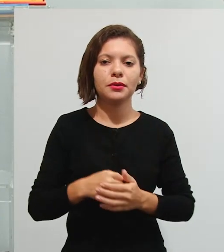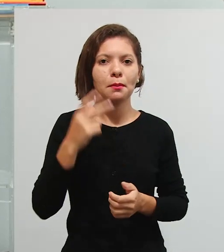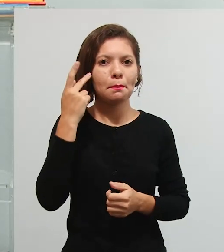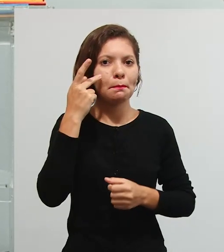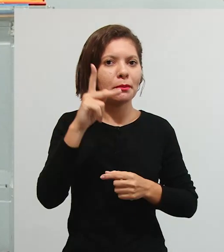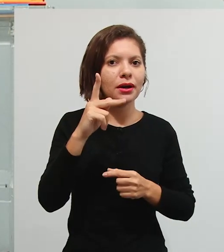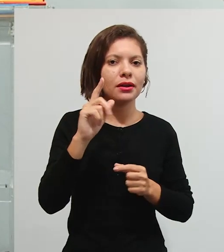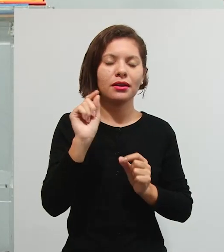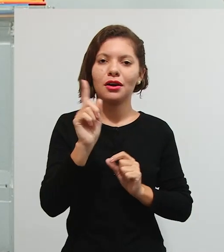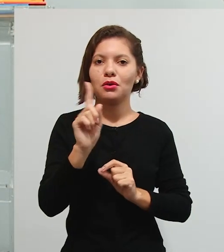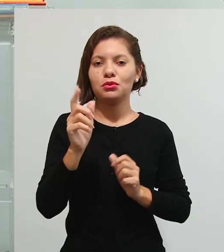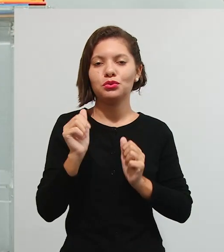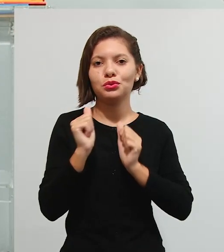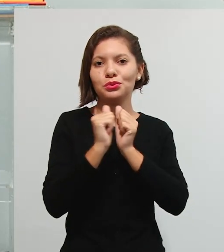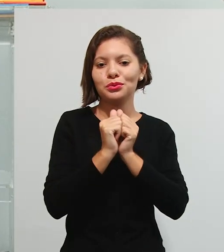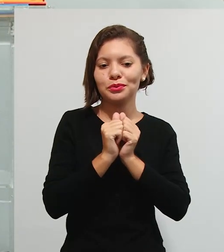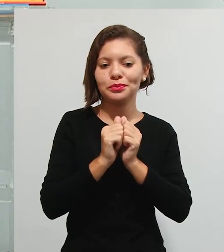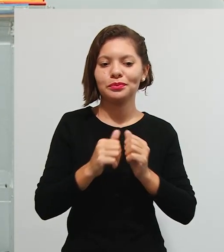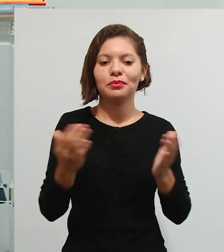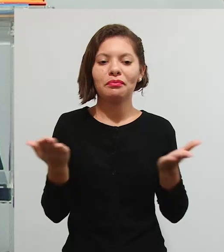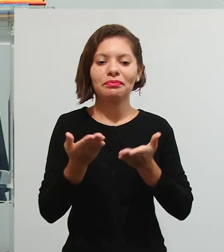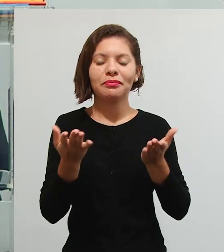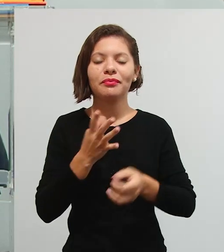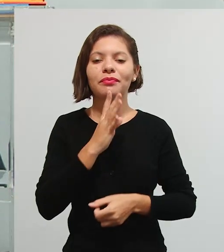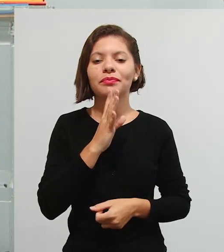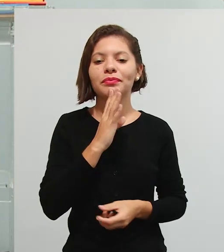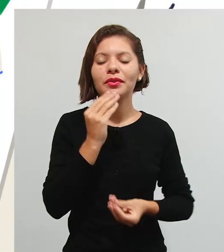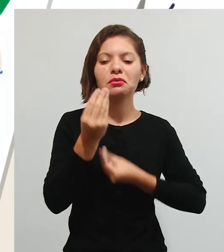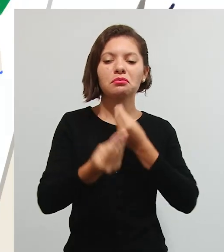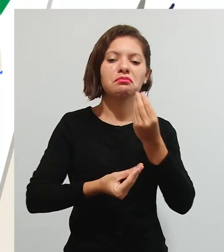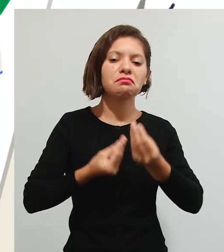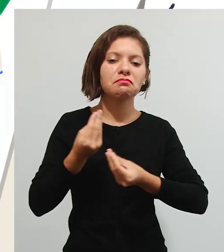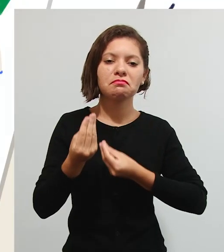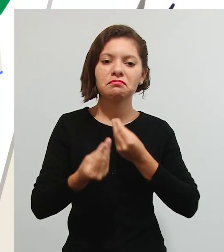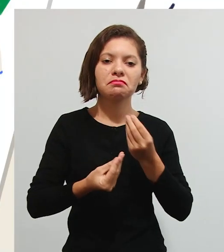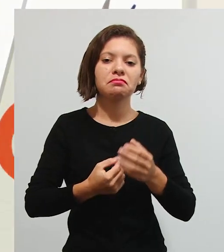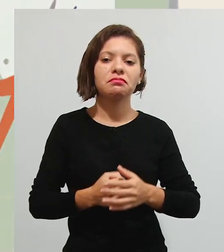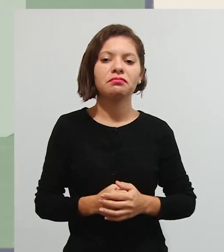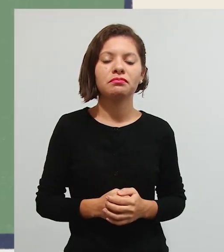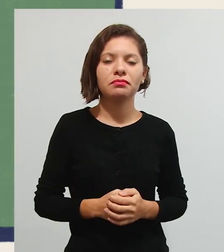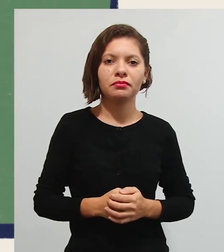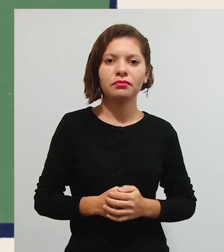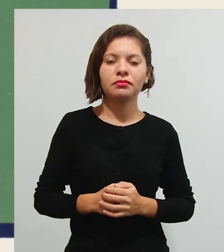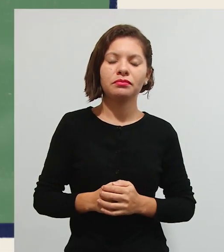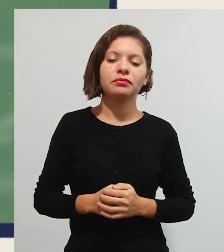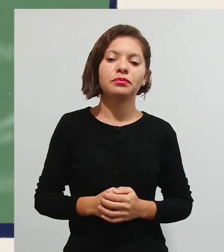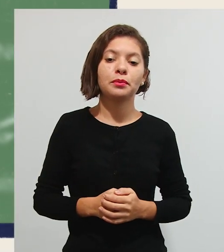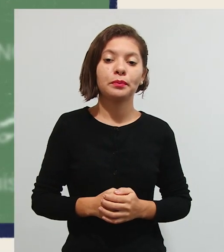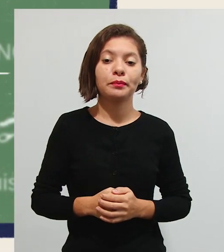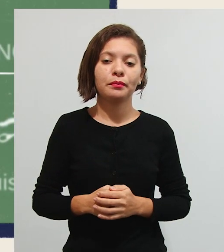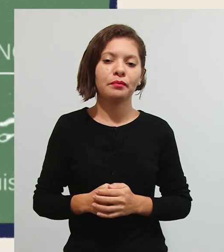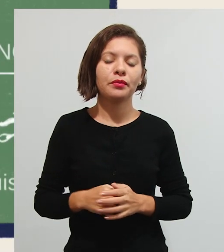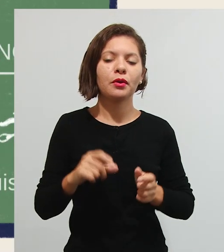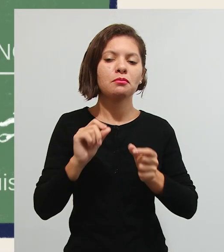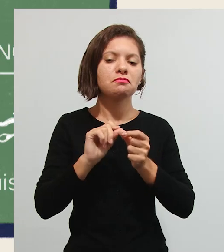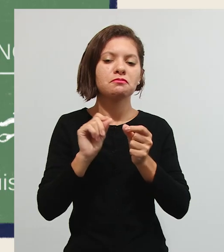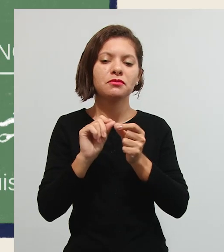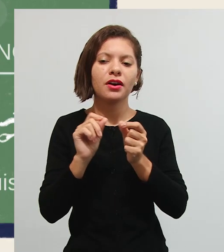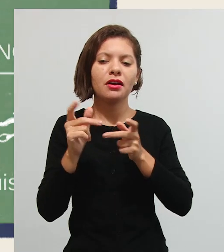que eu estou falando aqui com vocês. Geralmente, o governo, o ato de governar no país, ele